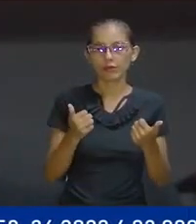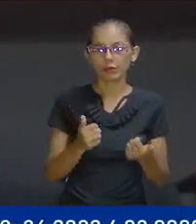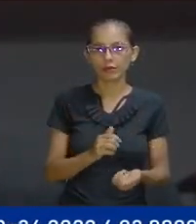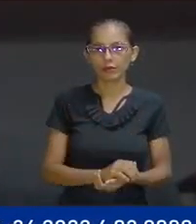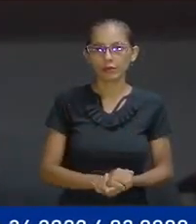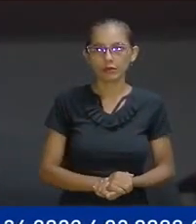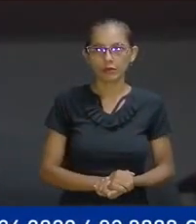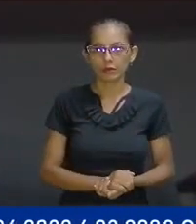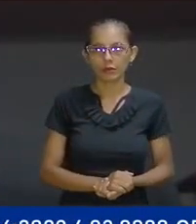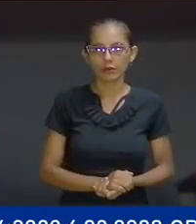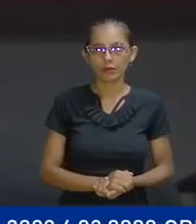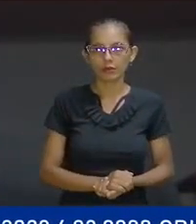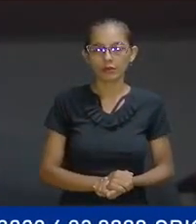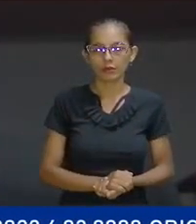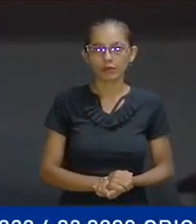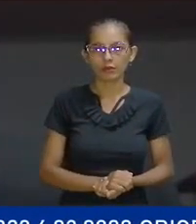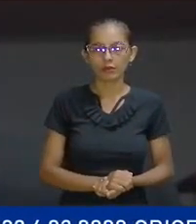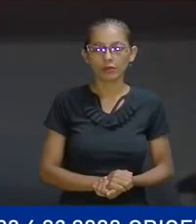meras